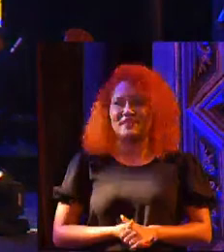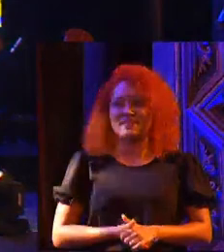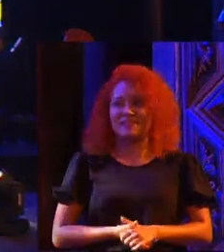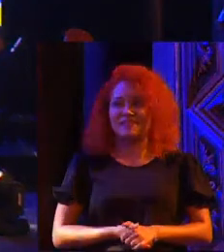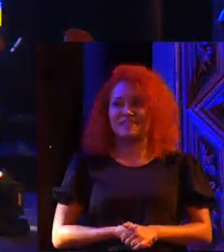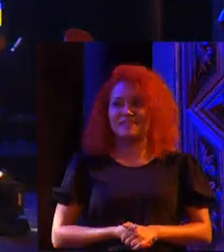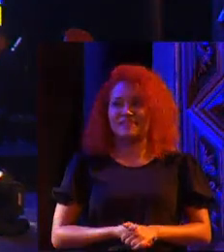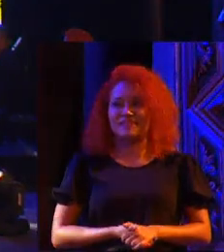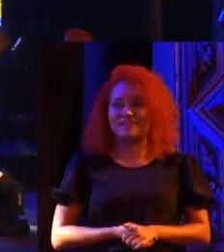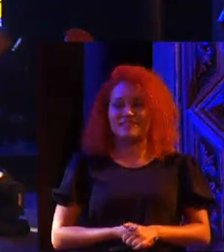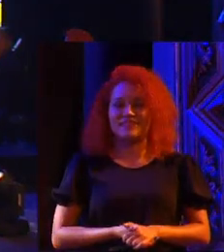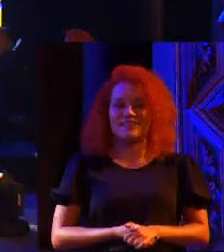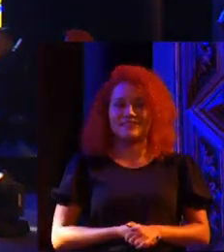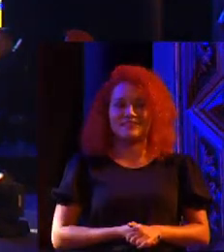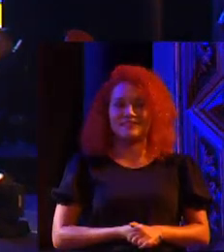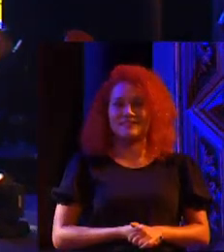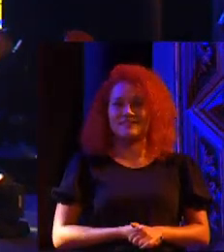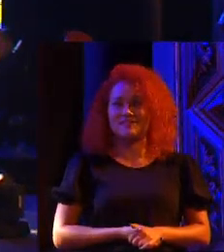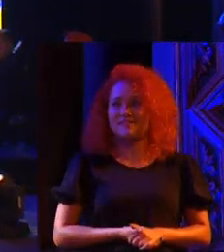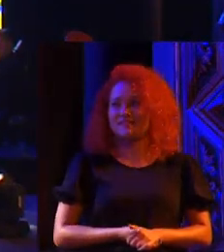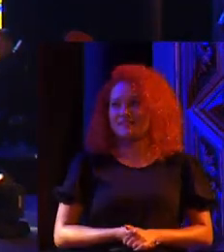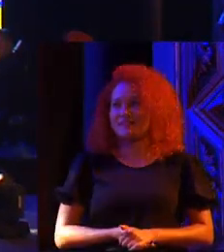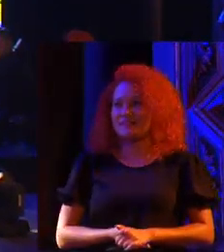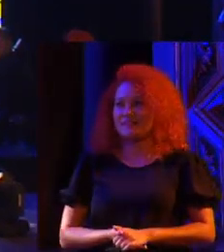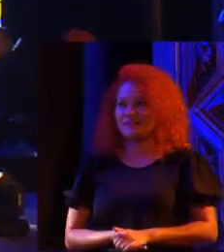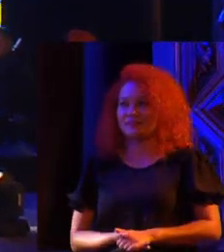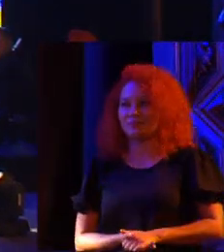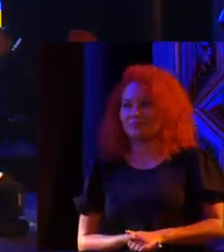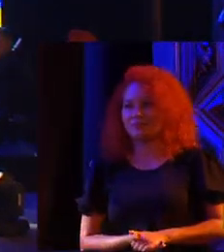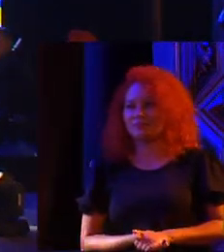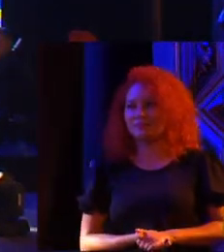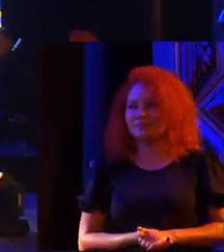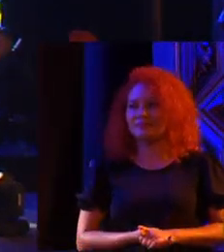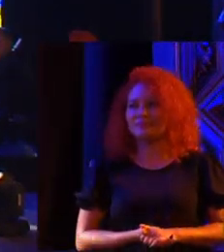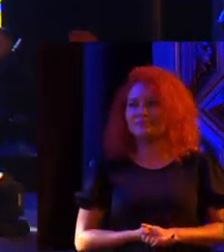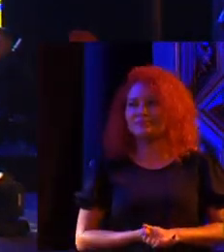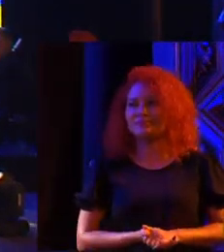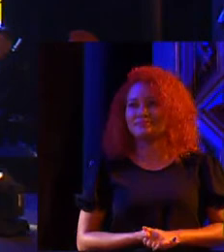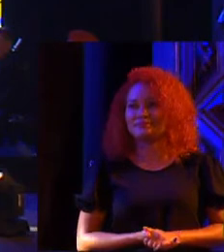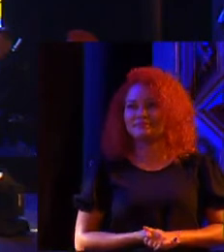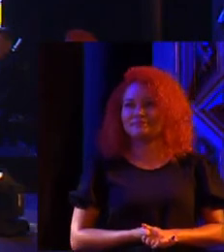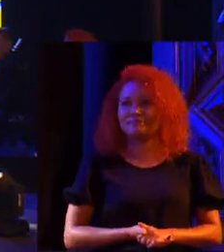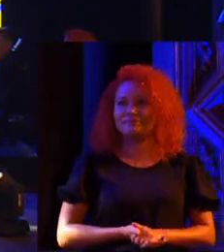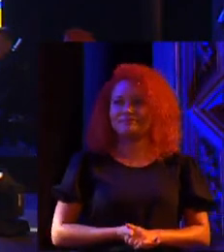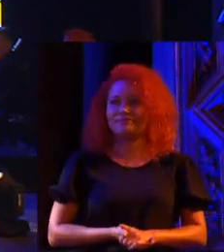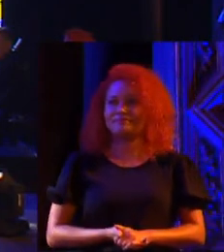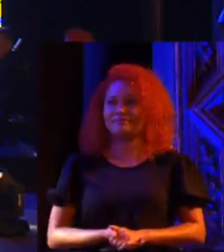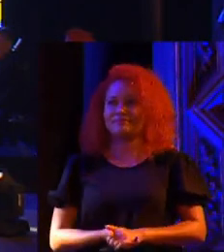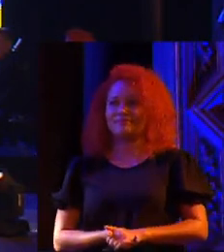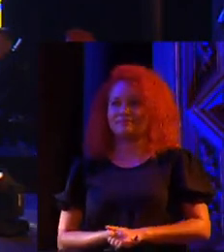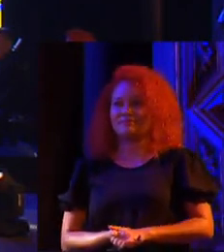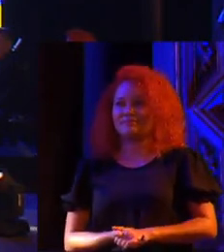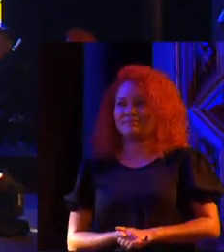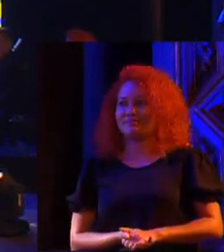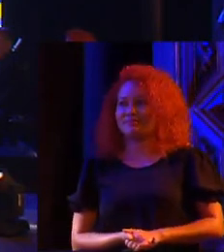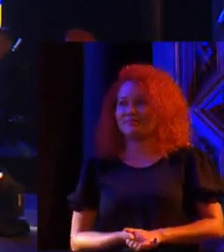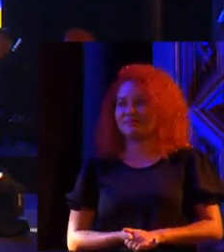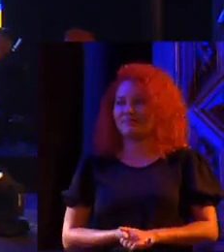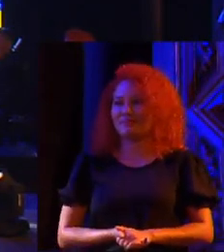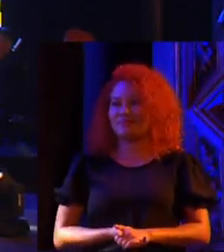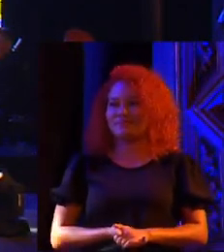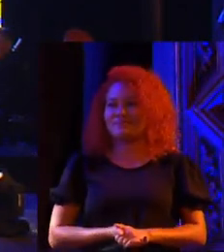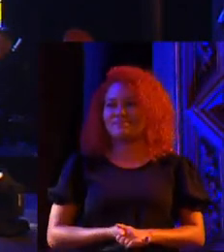Oh, maravilha. Carabao tá vindo para receber? Enquanto isso... Cadê? Não tem nada a capela pra gente?